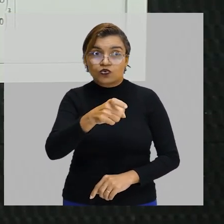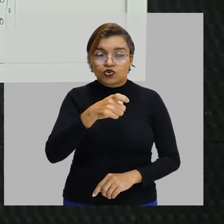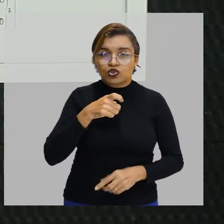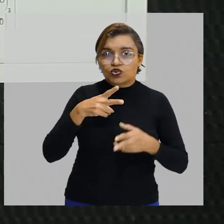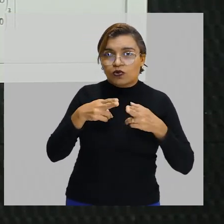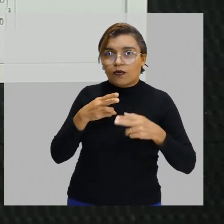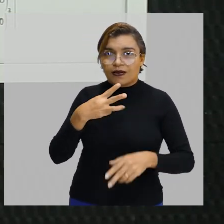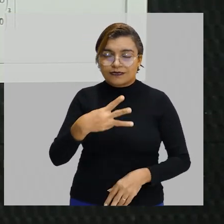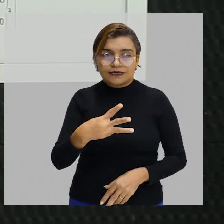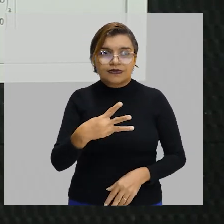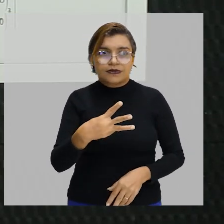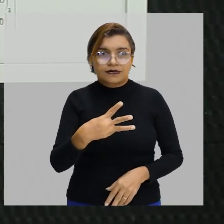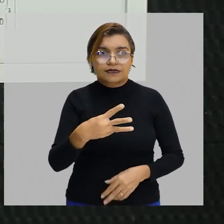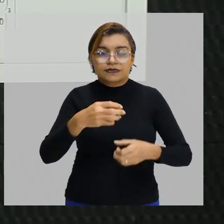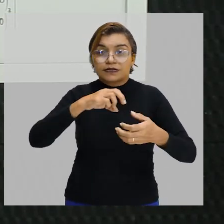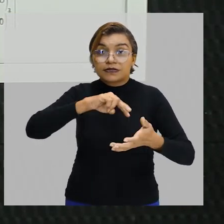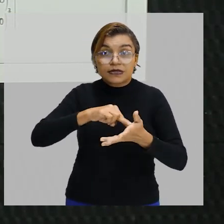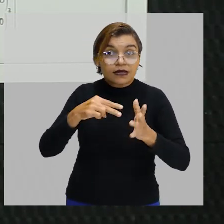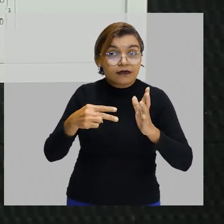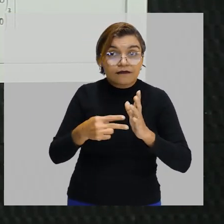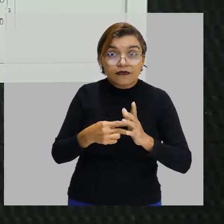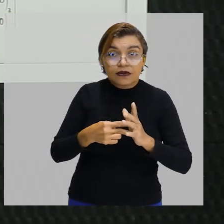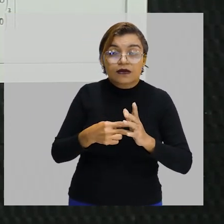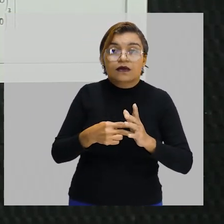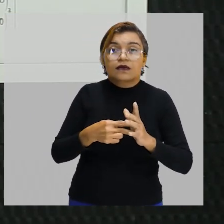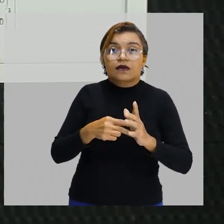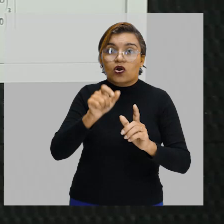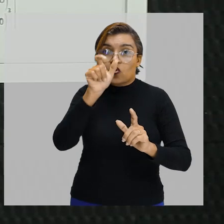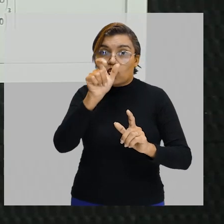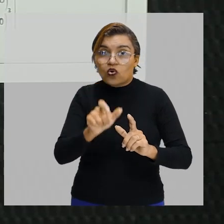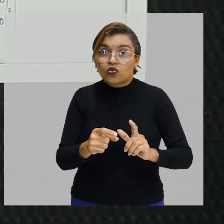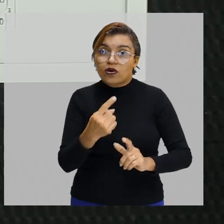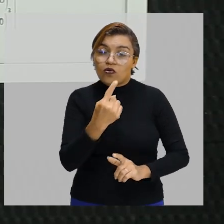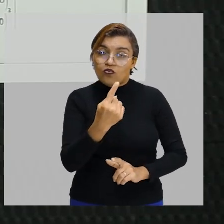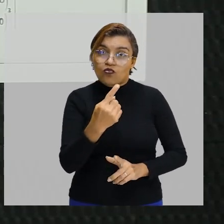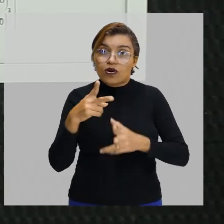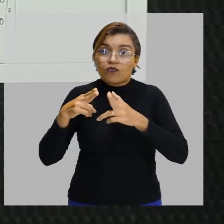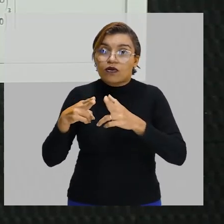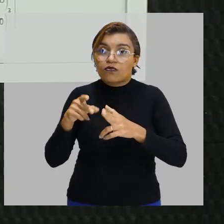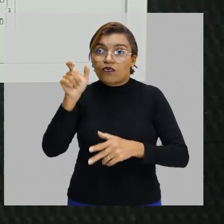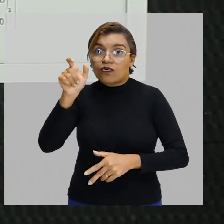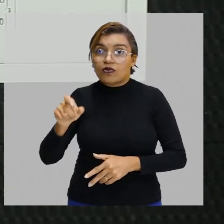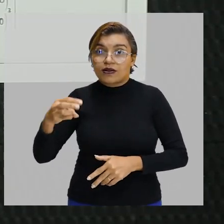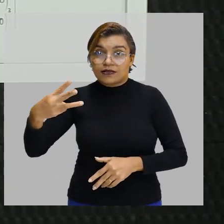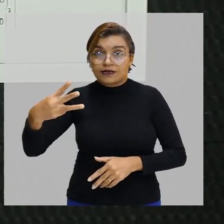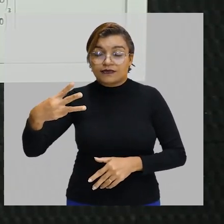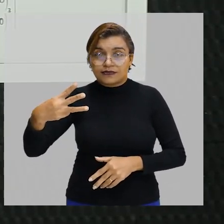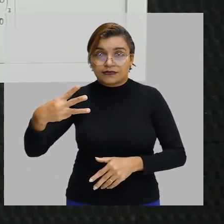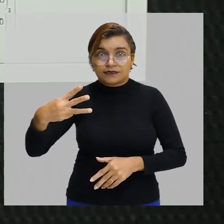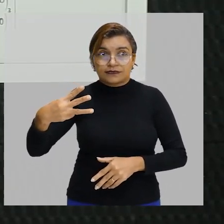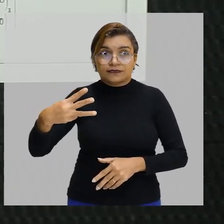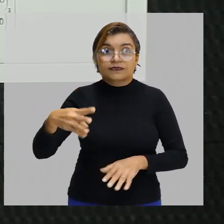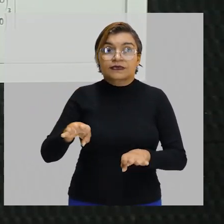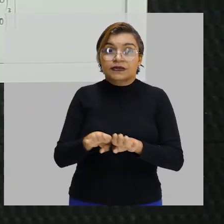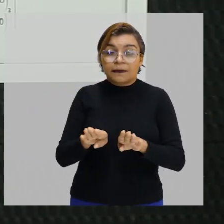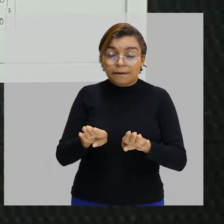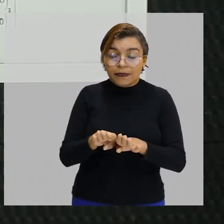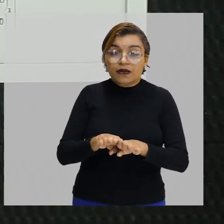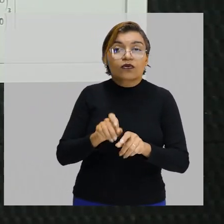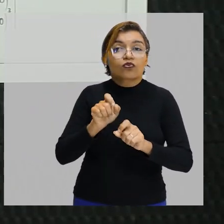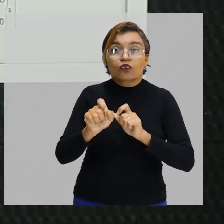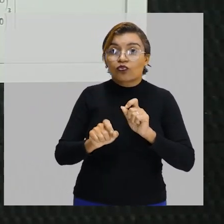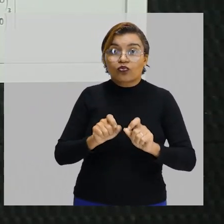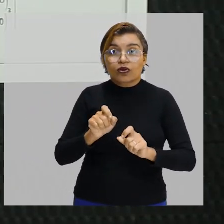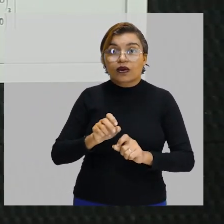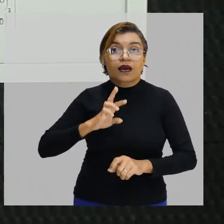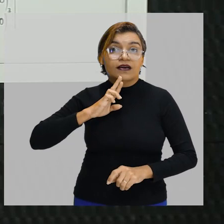vai implicar que a coluna 1 vai ser igual à coluna 3. O que vai implicar que o